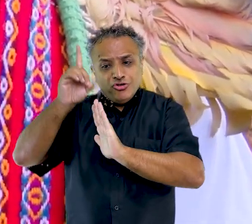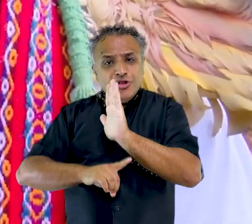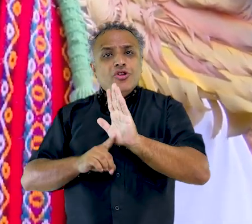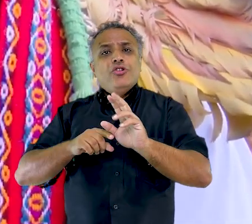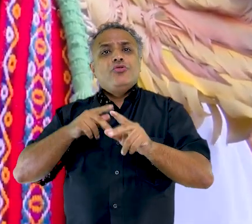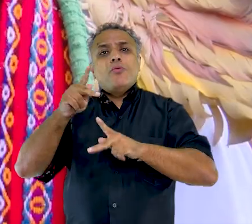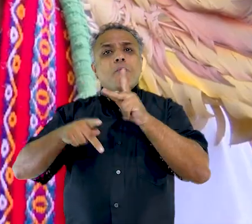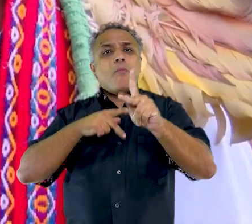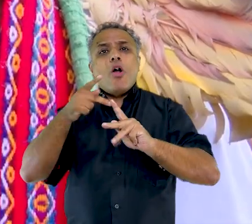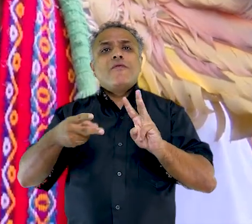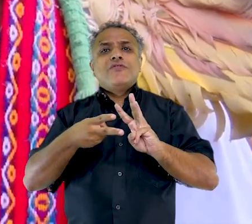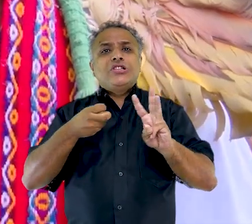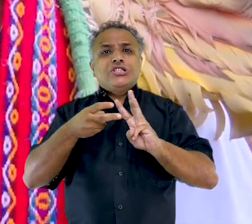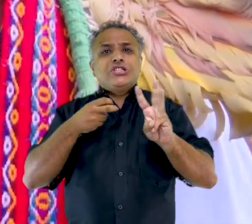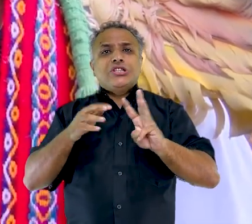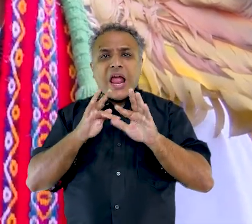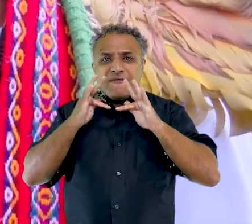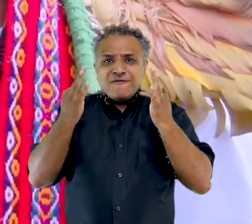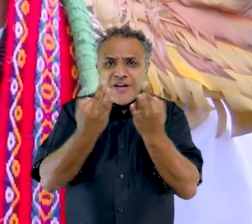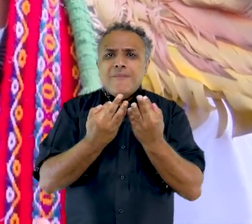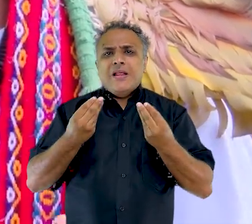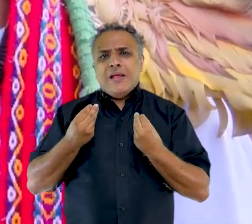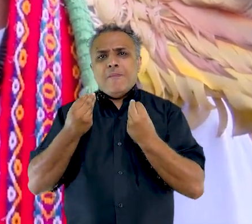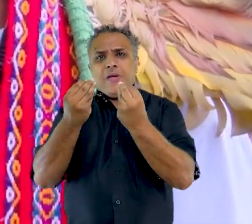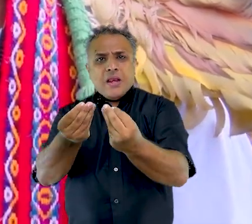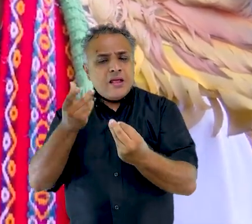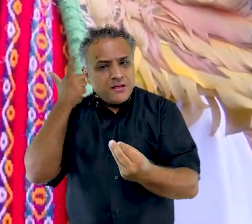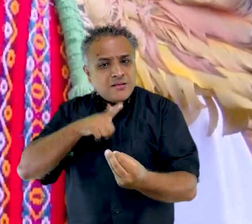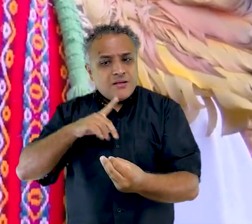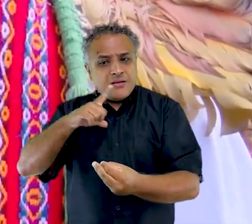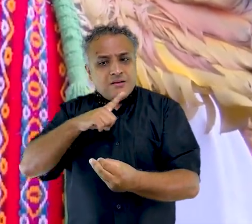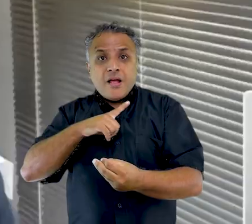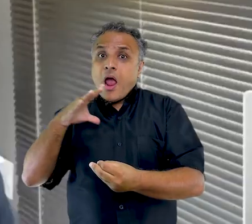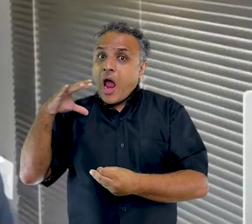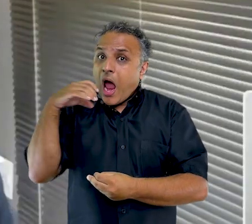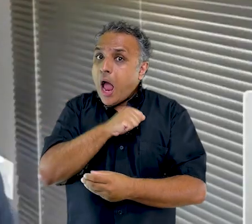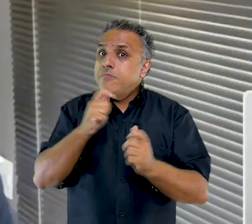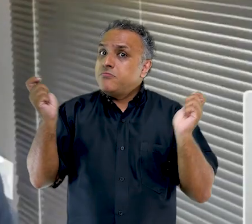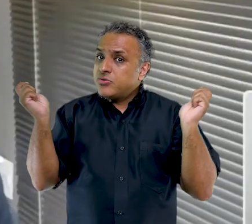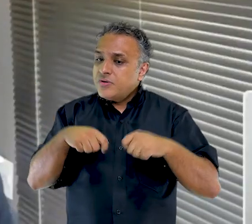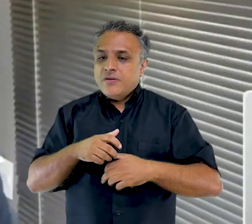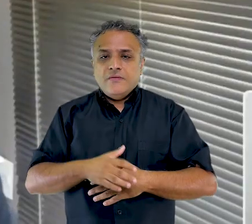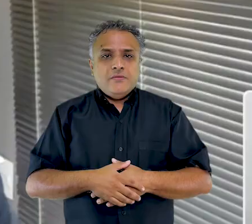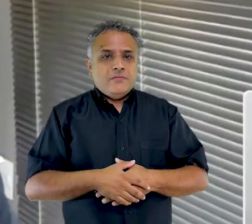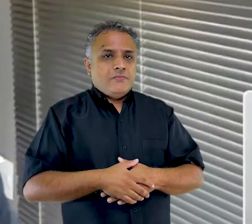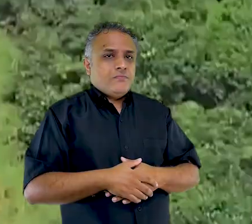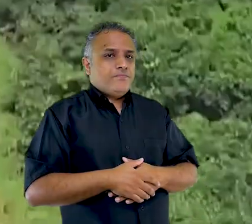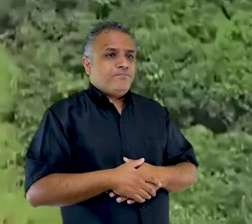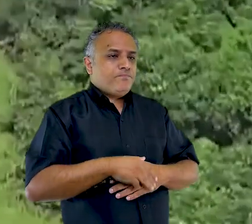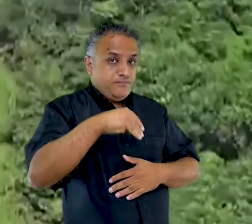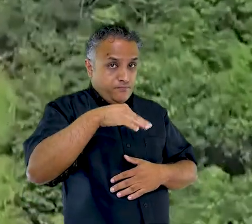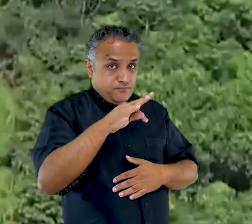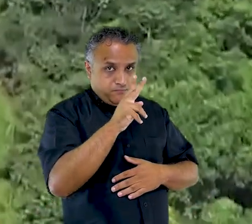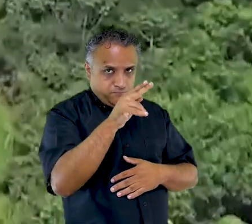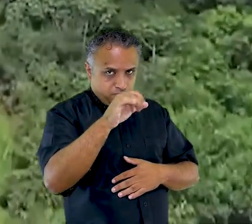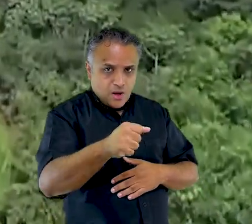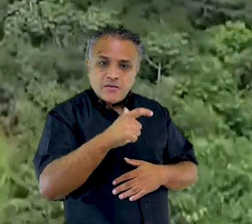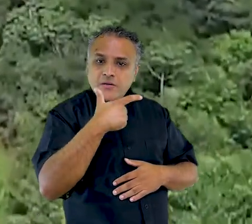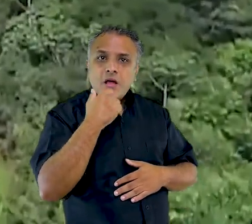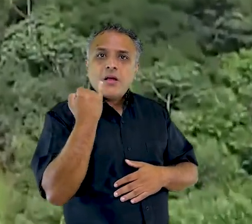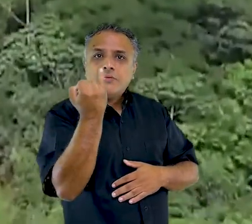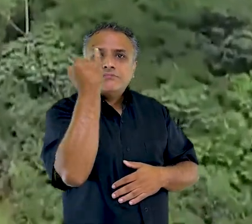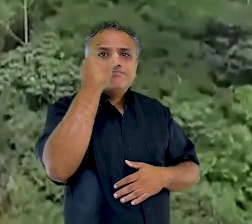indígenas e os parentes realmente merecem e que seja o mais rápido possível. Matheus Pontalti ressalta que não houve